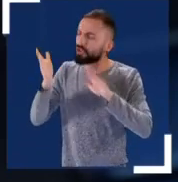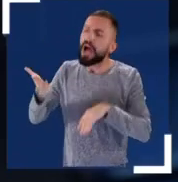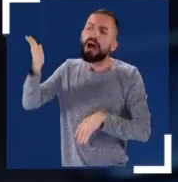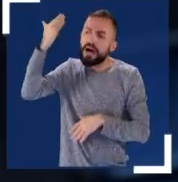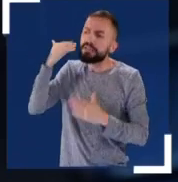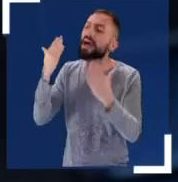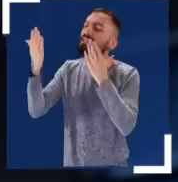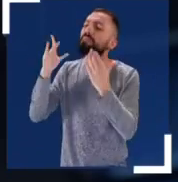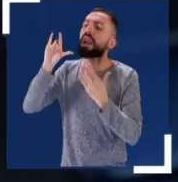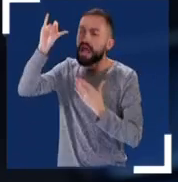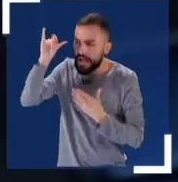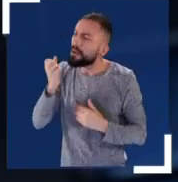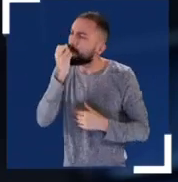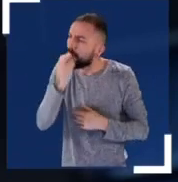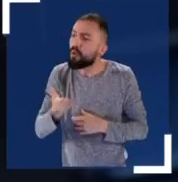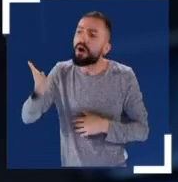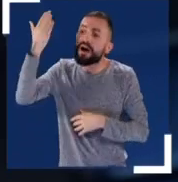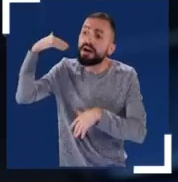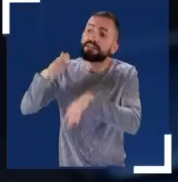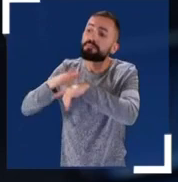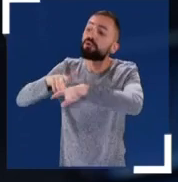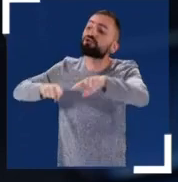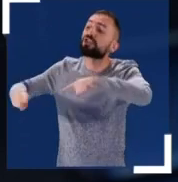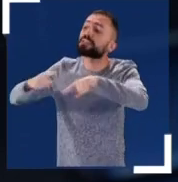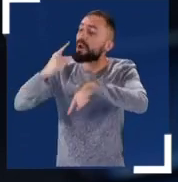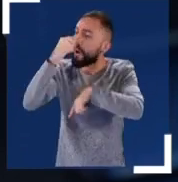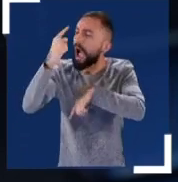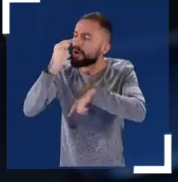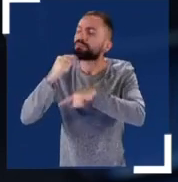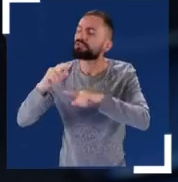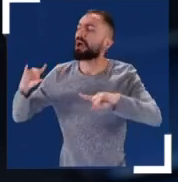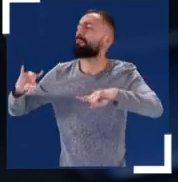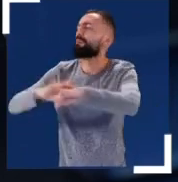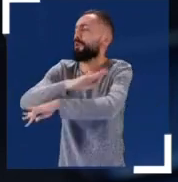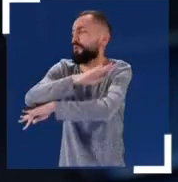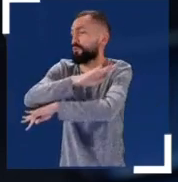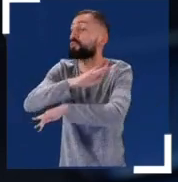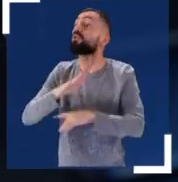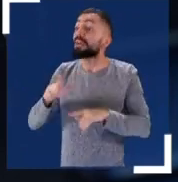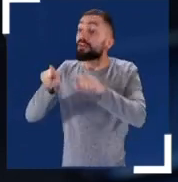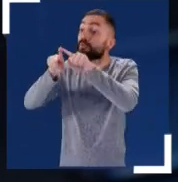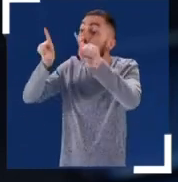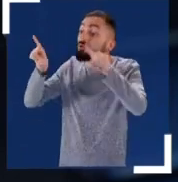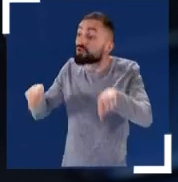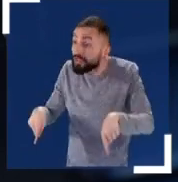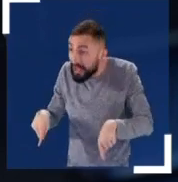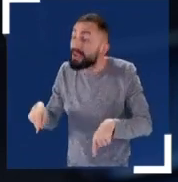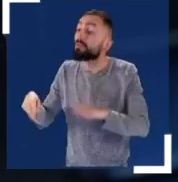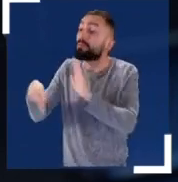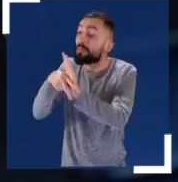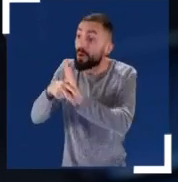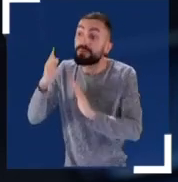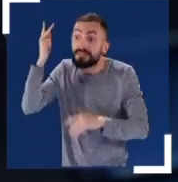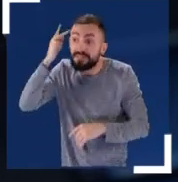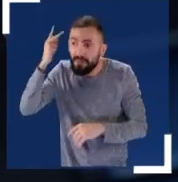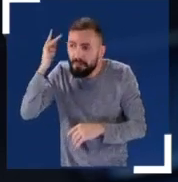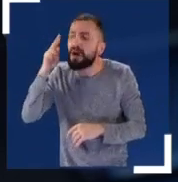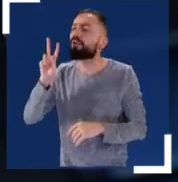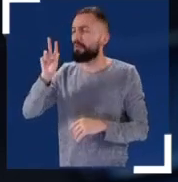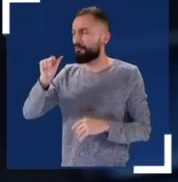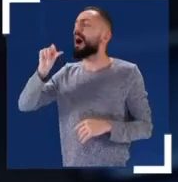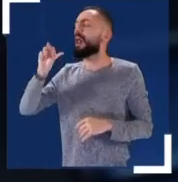Assembleia Legislativa de São Paulo na gestão Geraldo Alckmin. Os servidores públicos de São Paulo são valorosos, são dedicados,